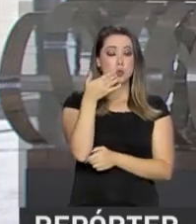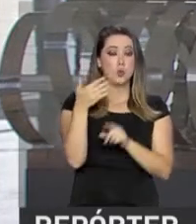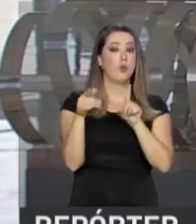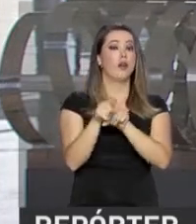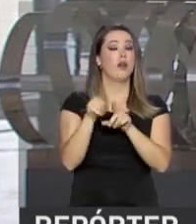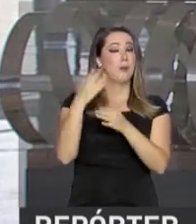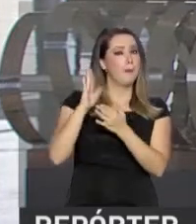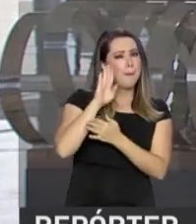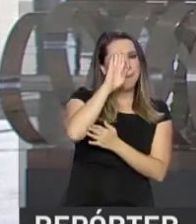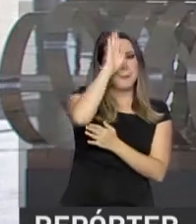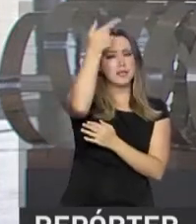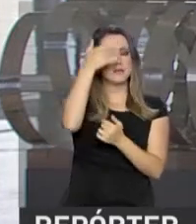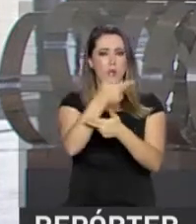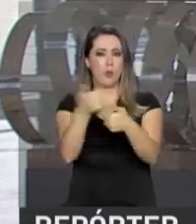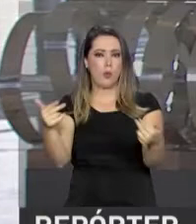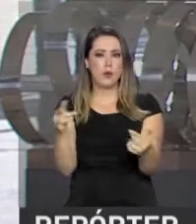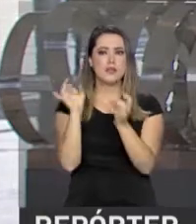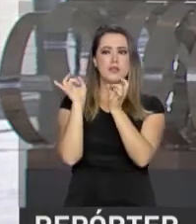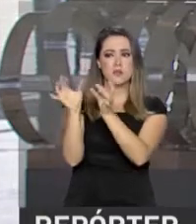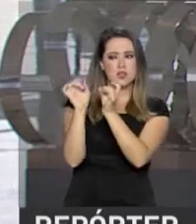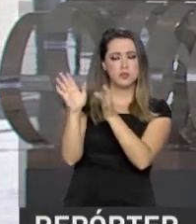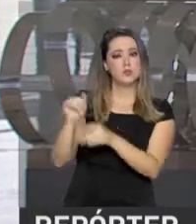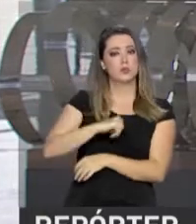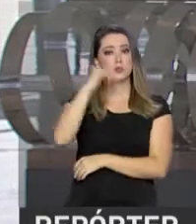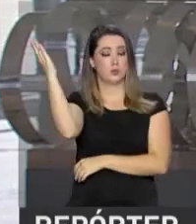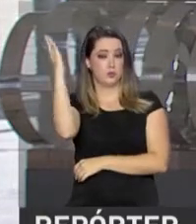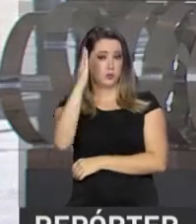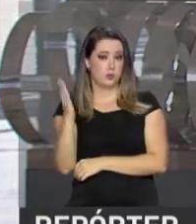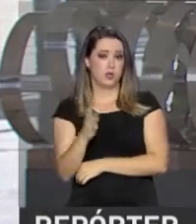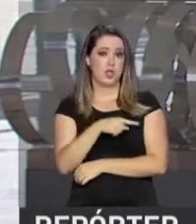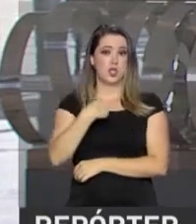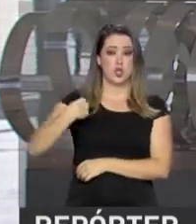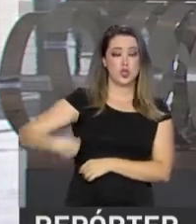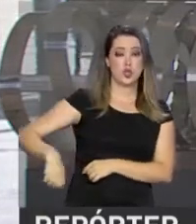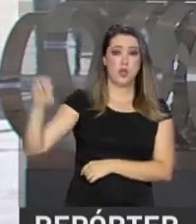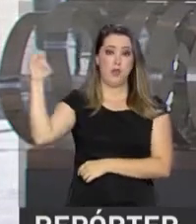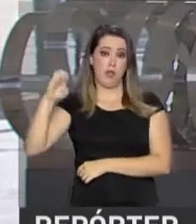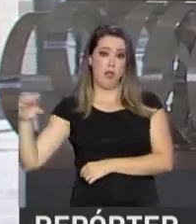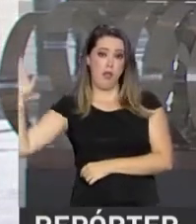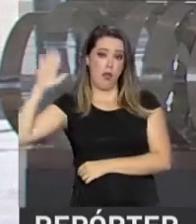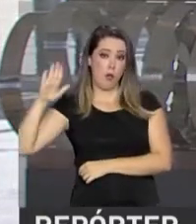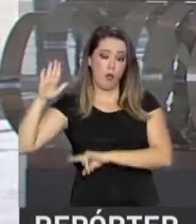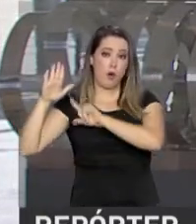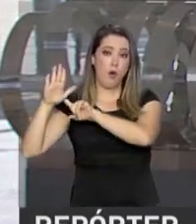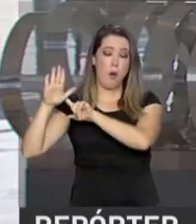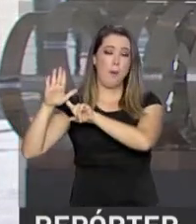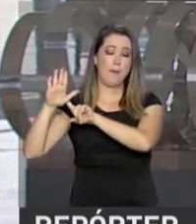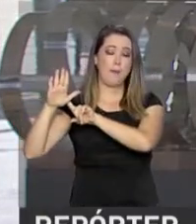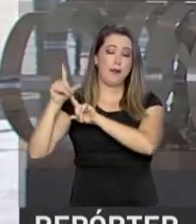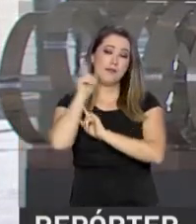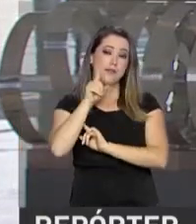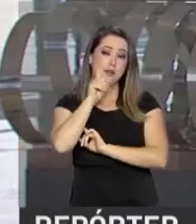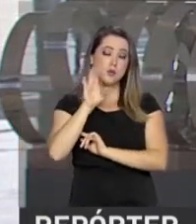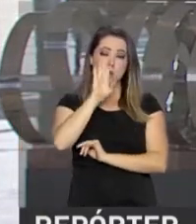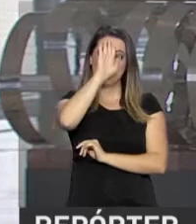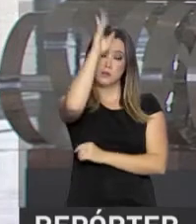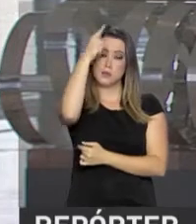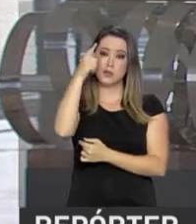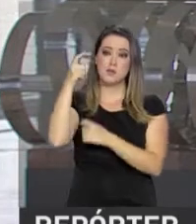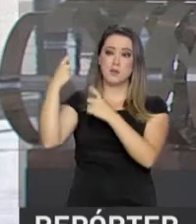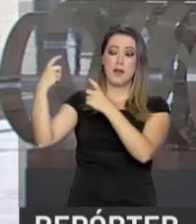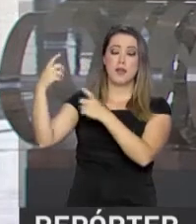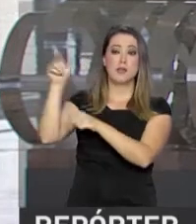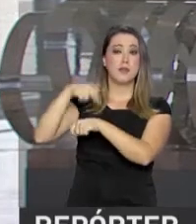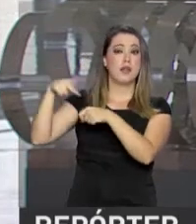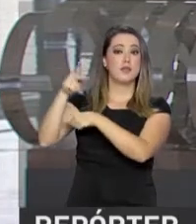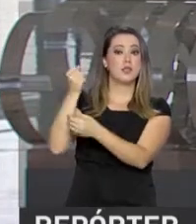os principais produtos. China, União Europeia e Estados Unidos foram os principais compradores dos produtos brasileiros no mês de